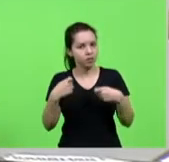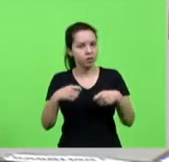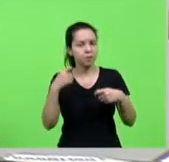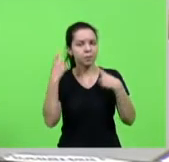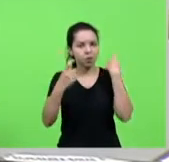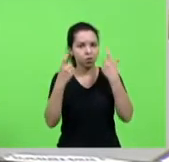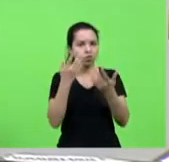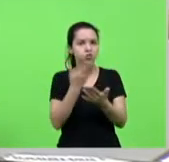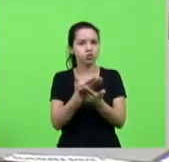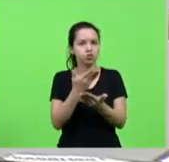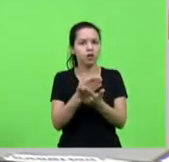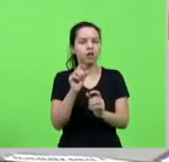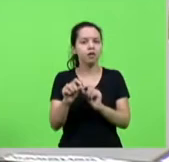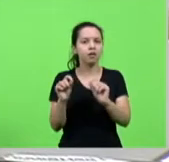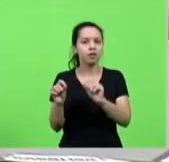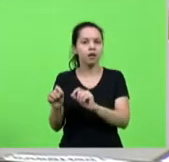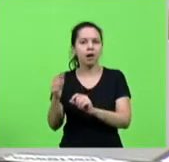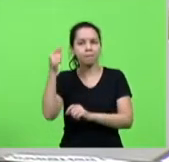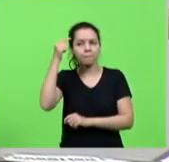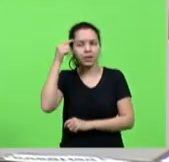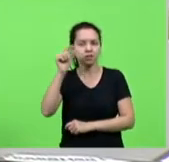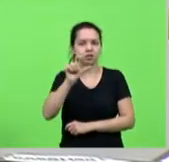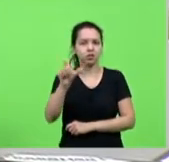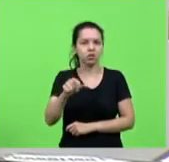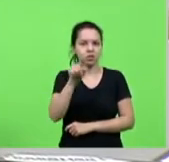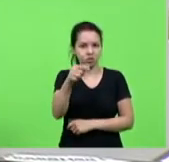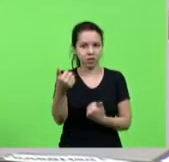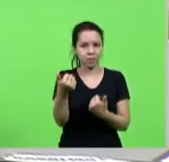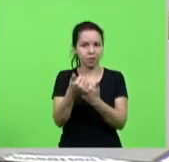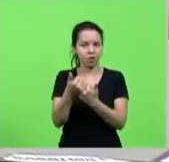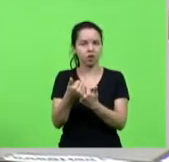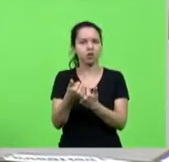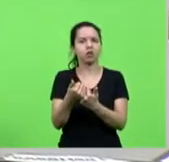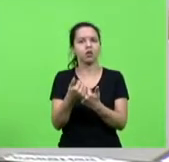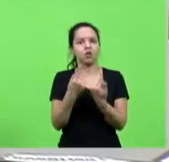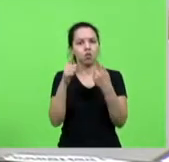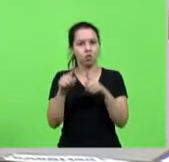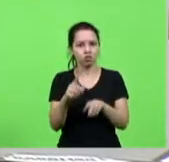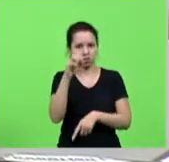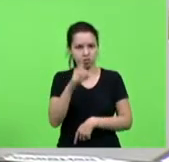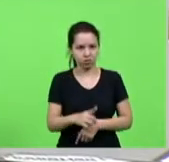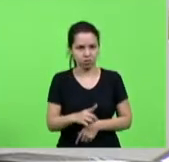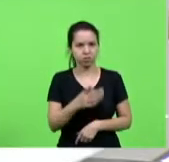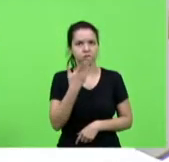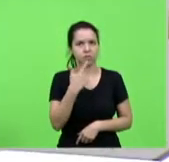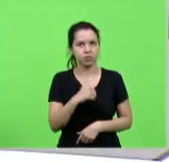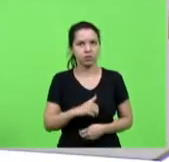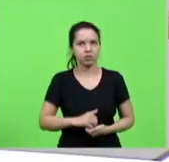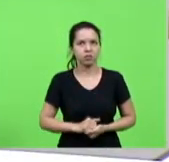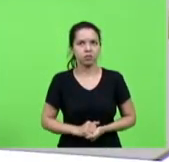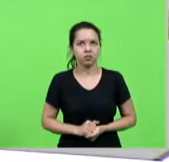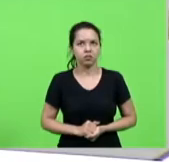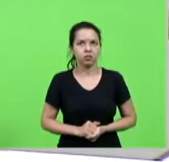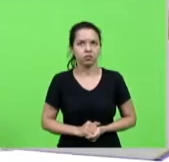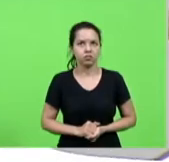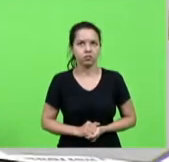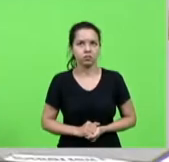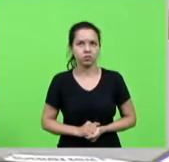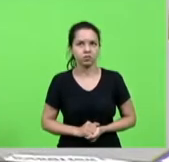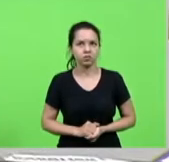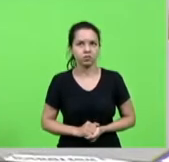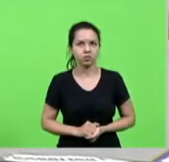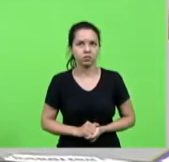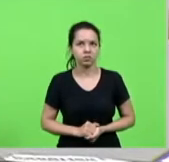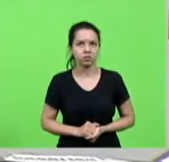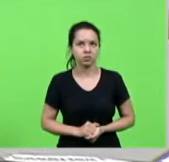estudar quem são os pensadores que o senhor apoia e que violam os direitos das crianças. Mais 30 segundos, presidente, por favor. Autorizado, deputado, mais um minuto.